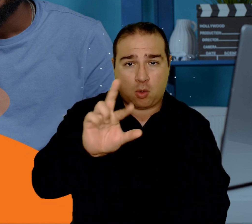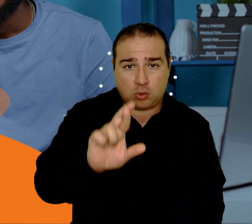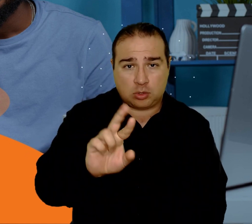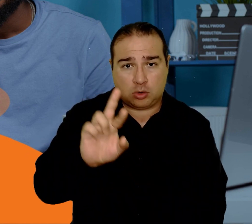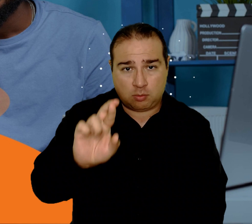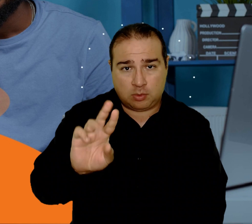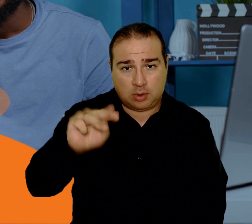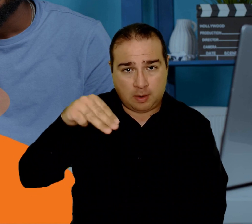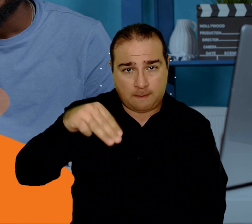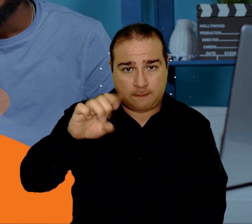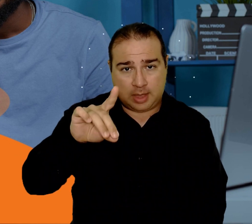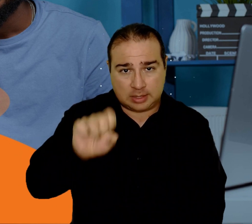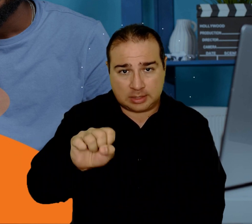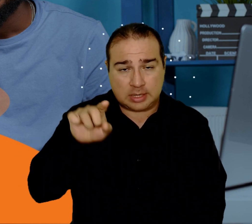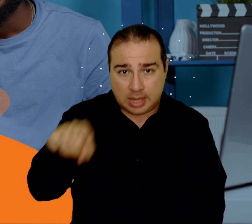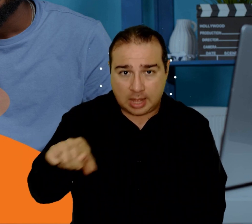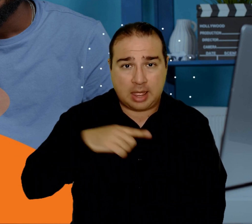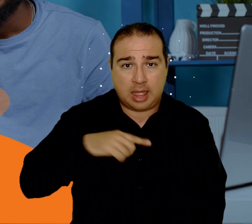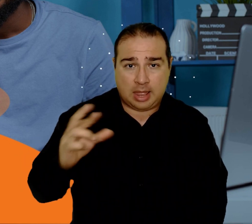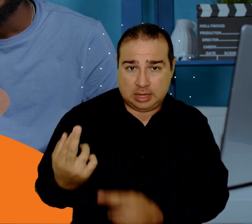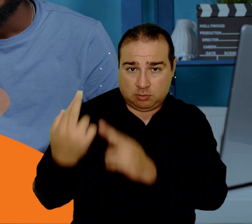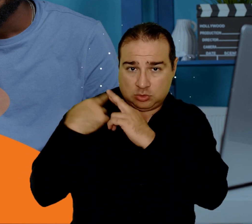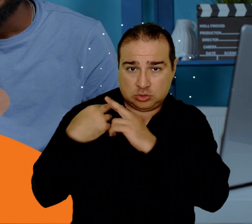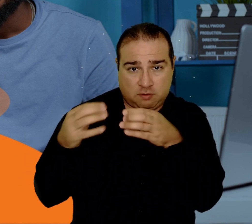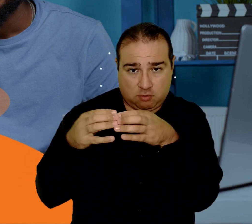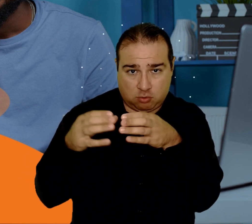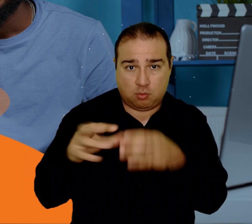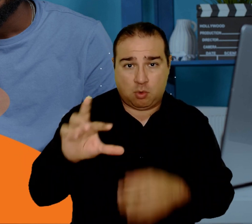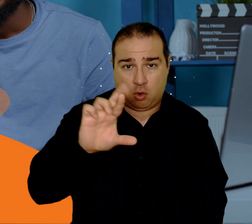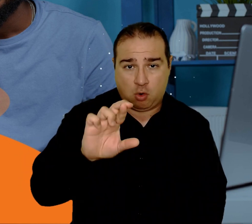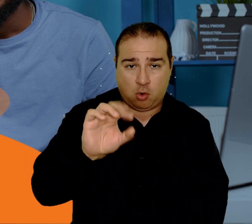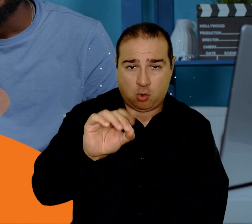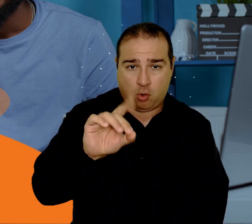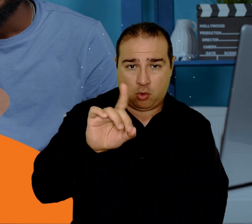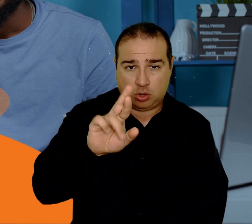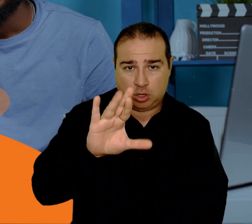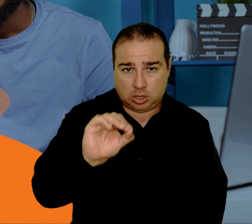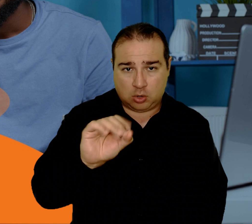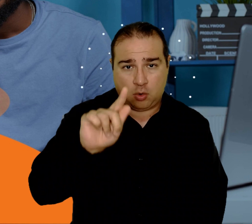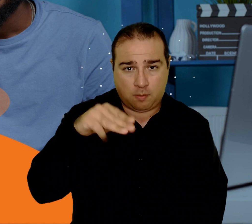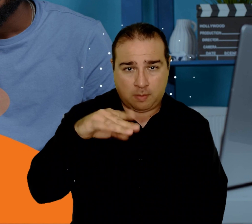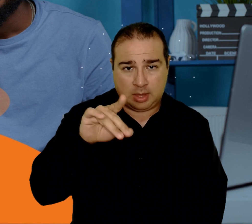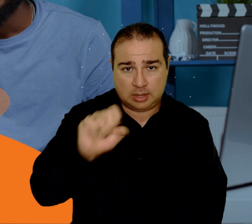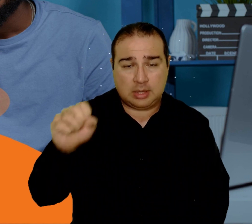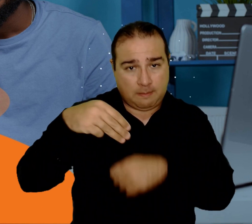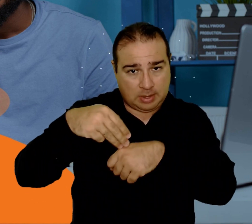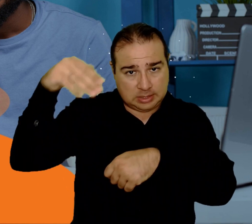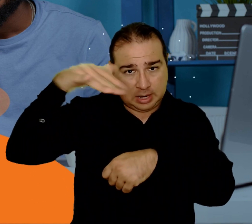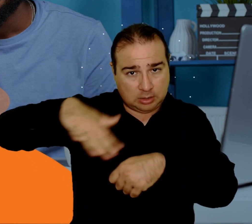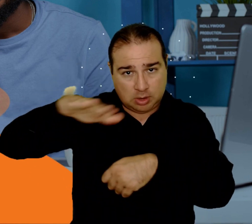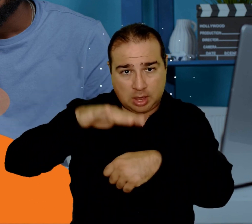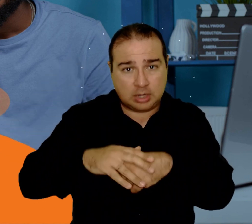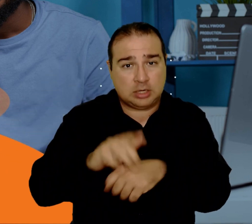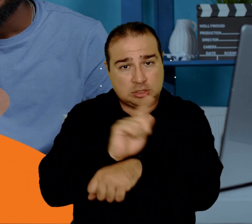Rubner Mendes. Rodrigo, ele que é superintendente do Instituto Rodrigo Mendes, é mestre no tema Gestão